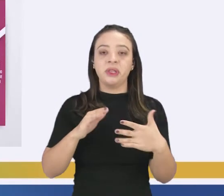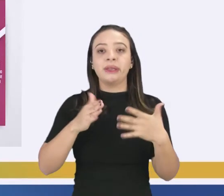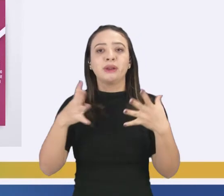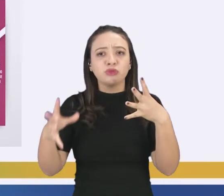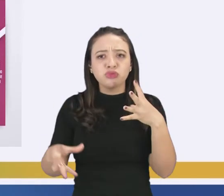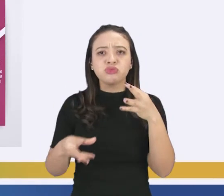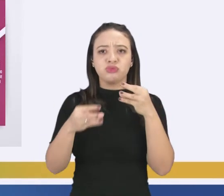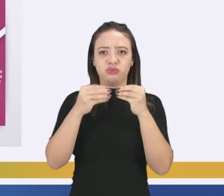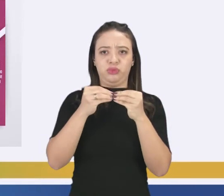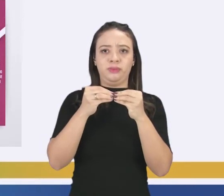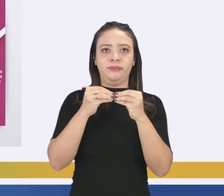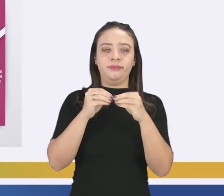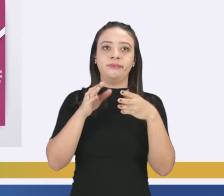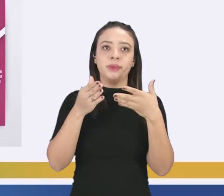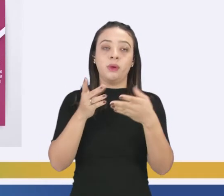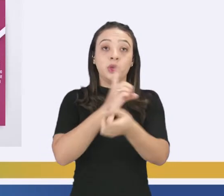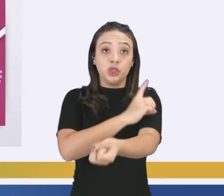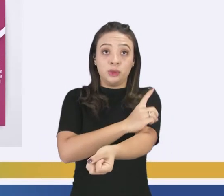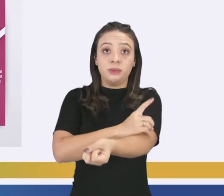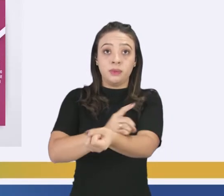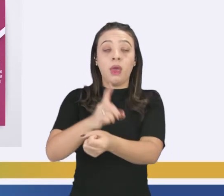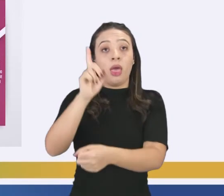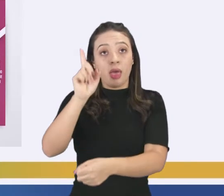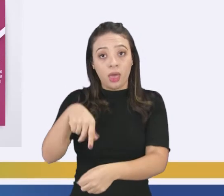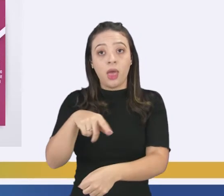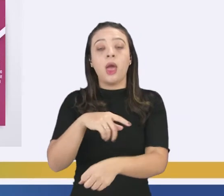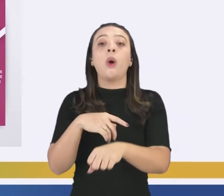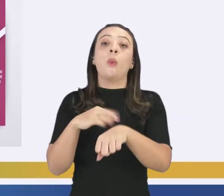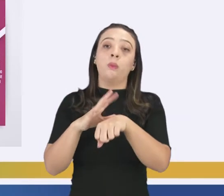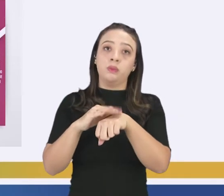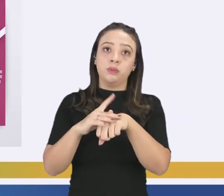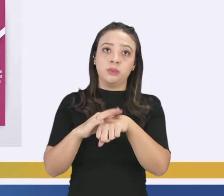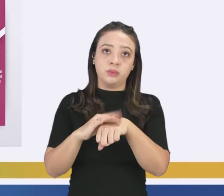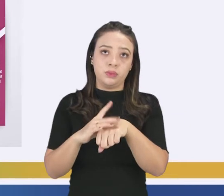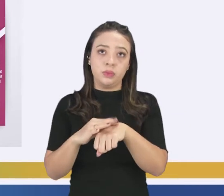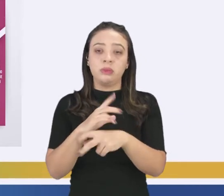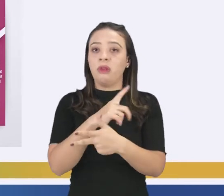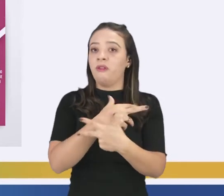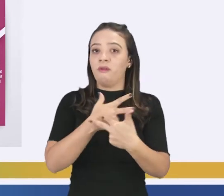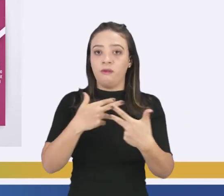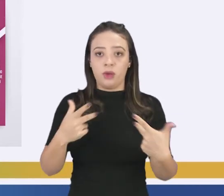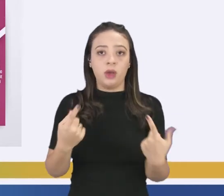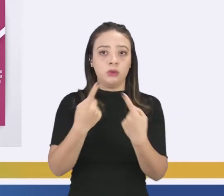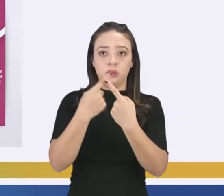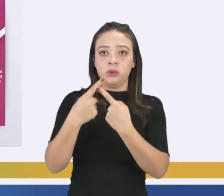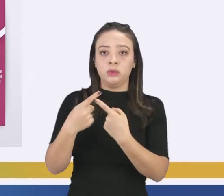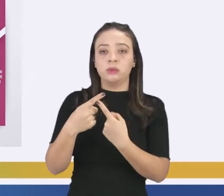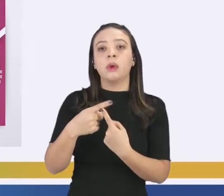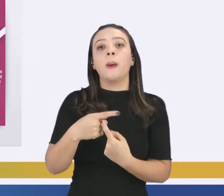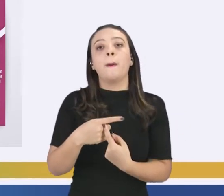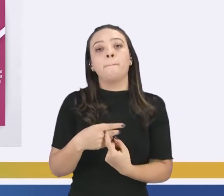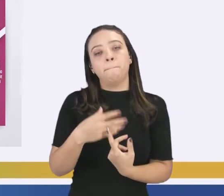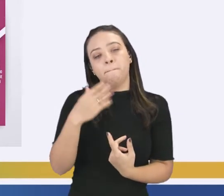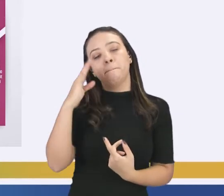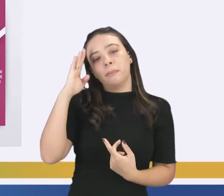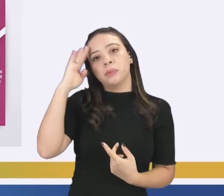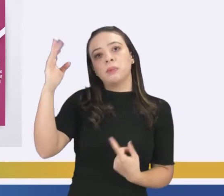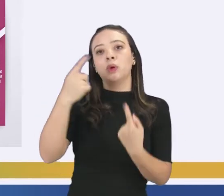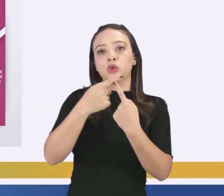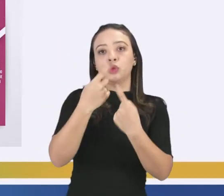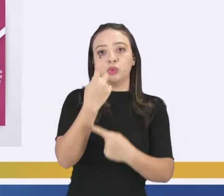Em resumo, a diabetes é uma doença metabólica que tem diversos tipos. Os mais comuns são tipo 1 e tipo 2.